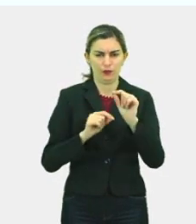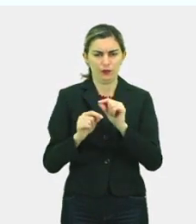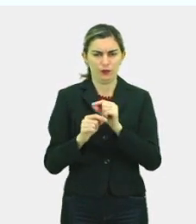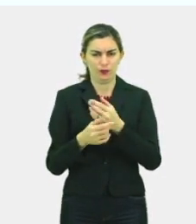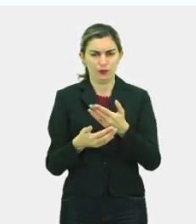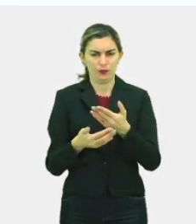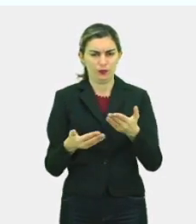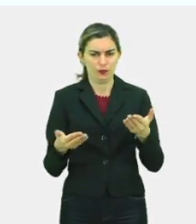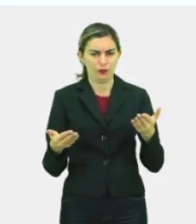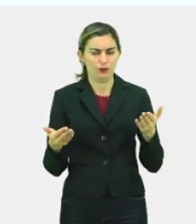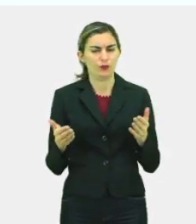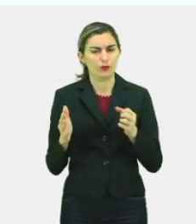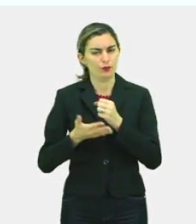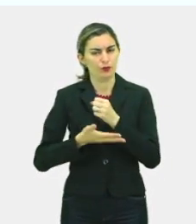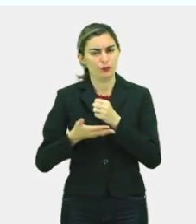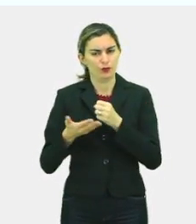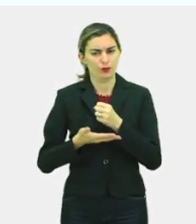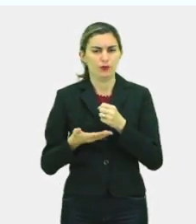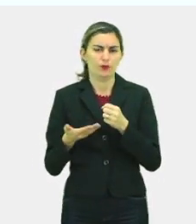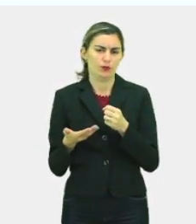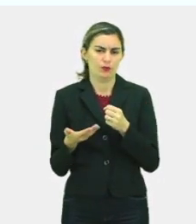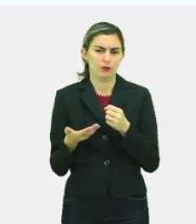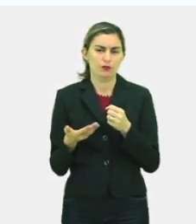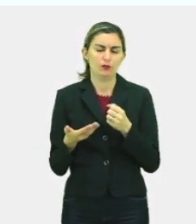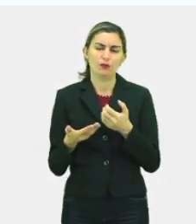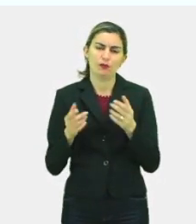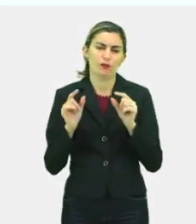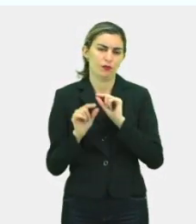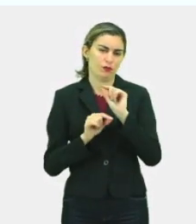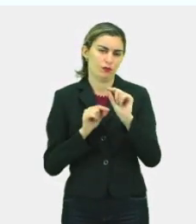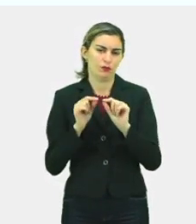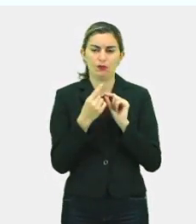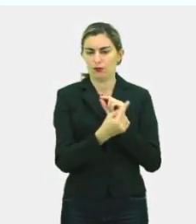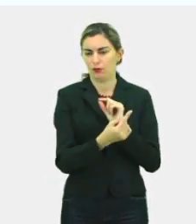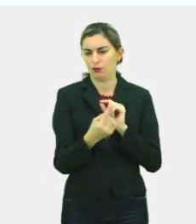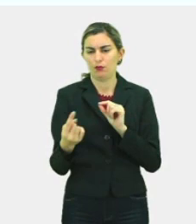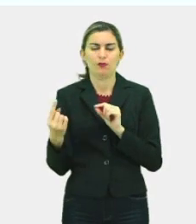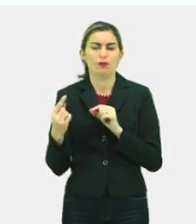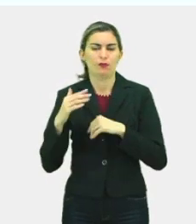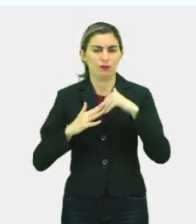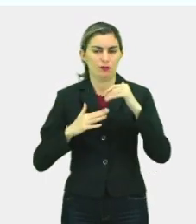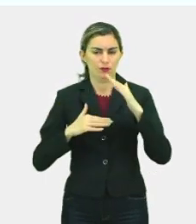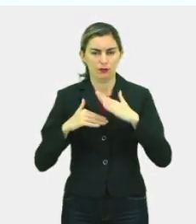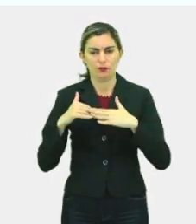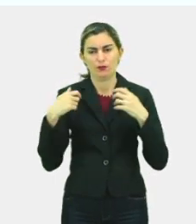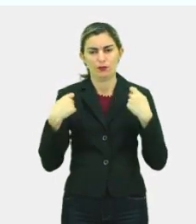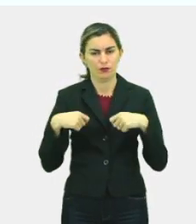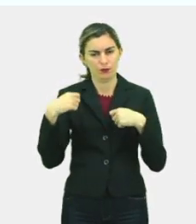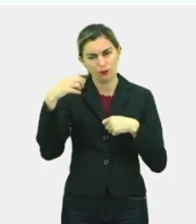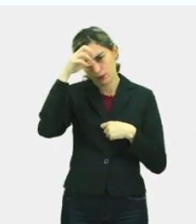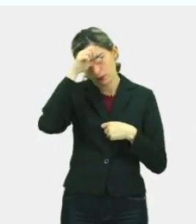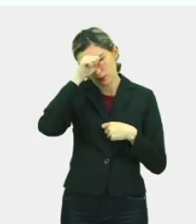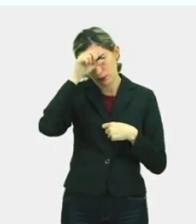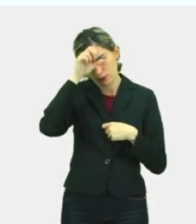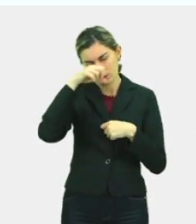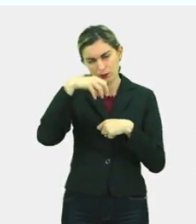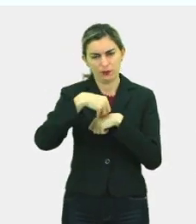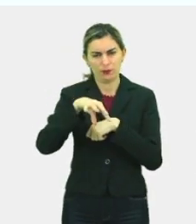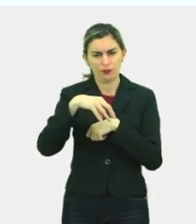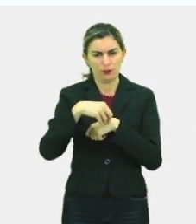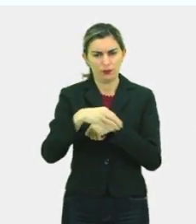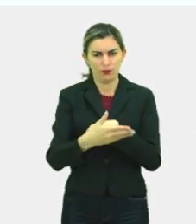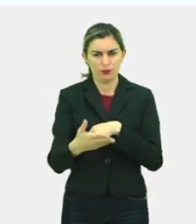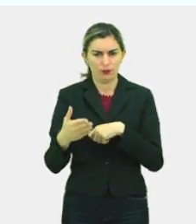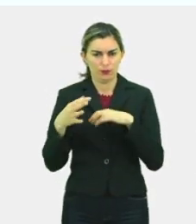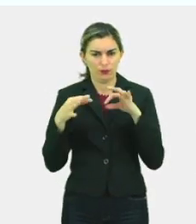movimentações? Esses fundamentos básicos são justamente os movimentos iniciais que cada praticante precisa aprender para poder jogar